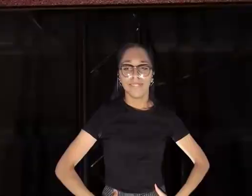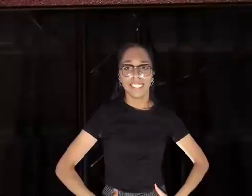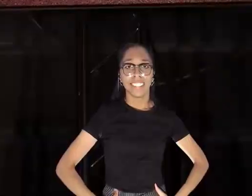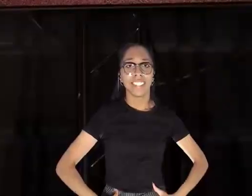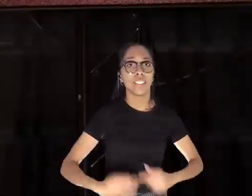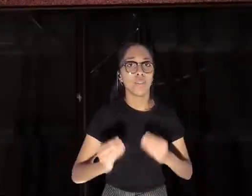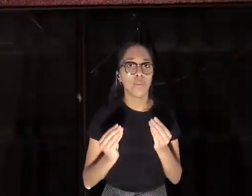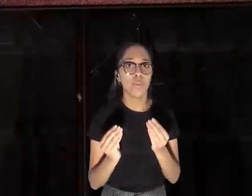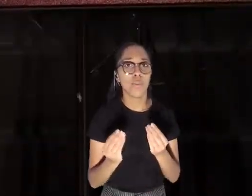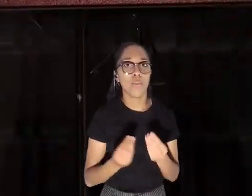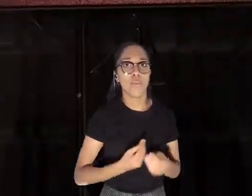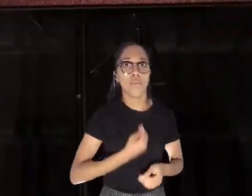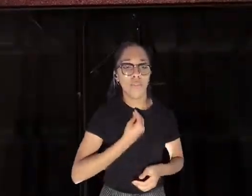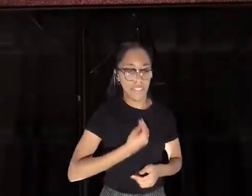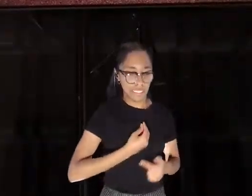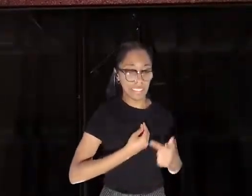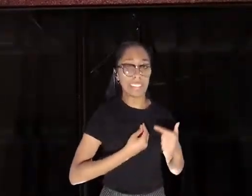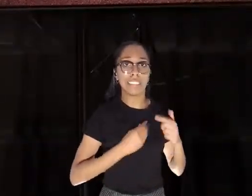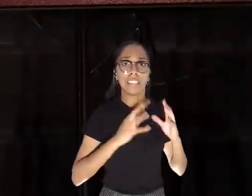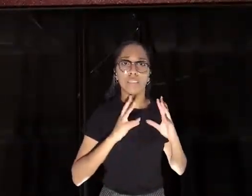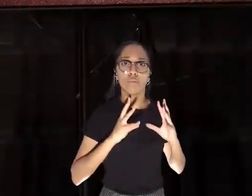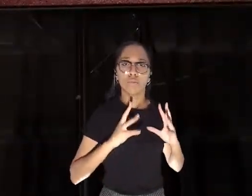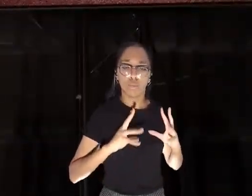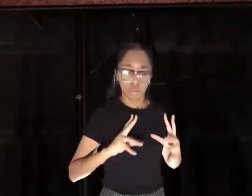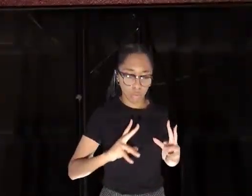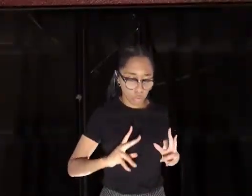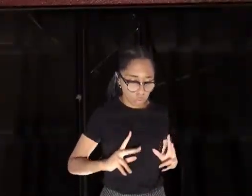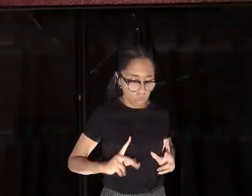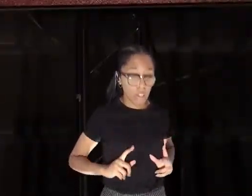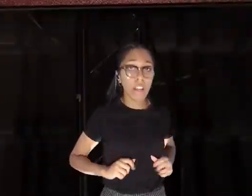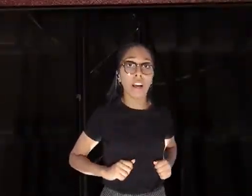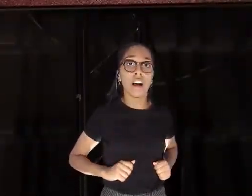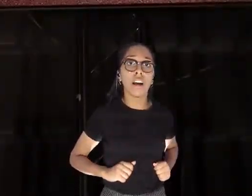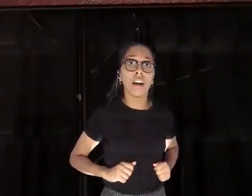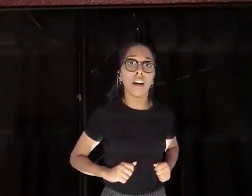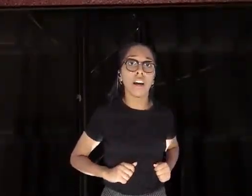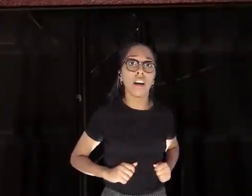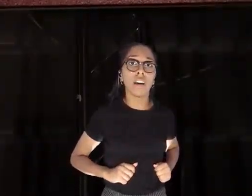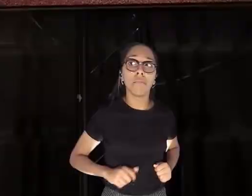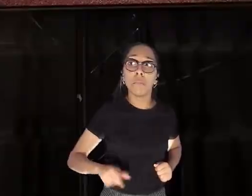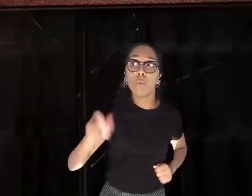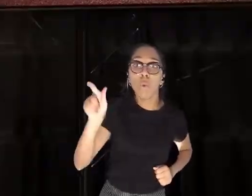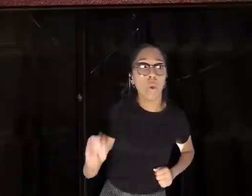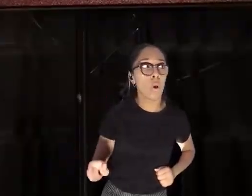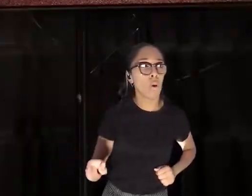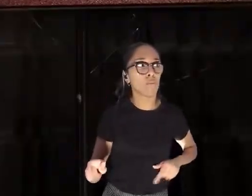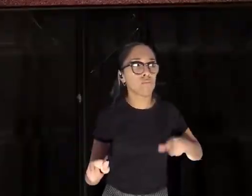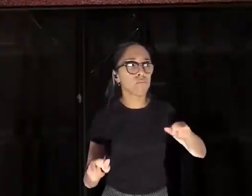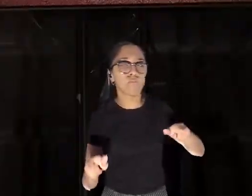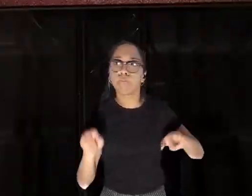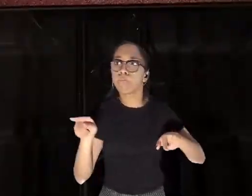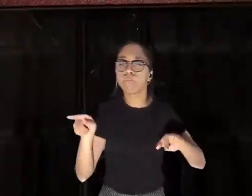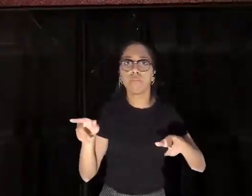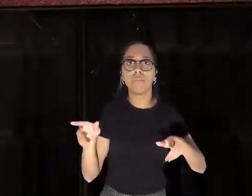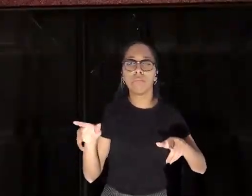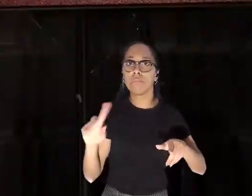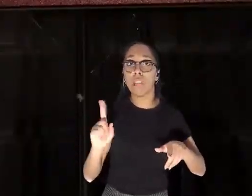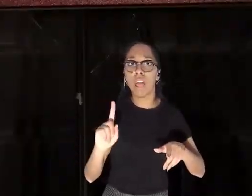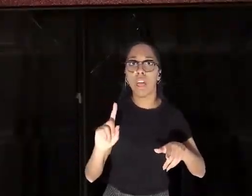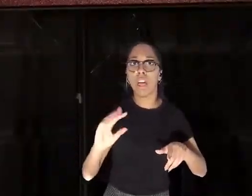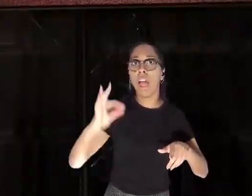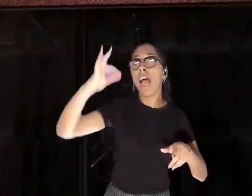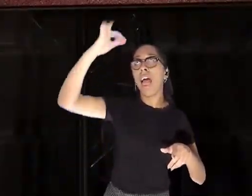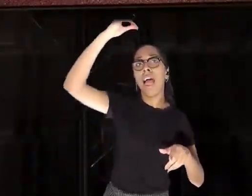não é apenas o verniz, não é apenas os detalhes, mas é uma vida